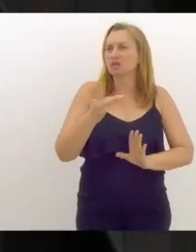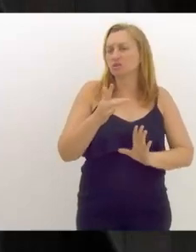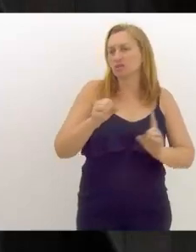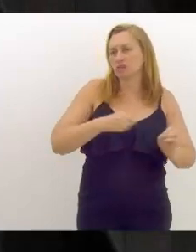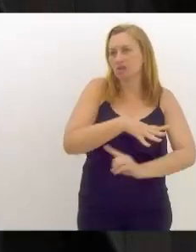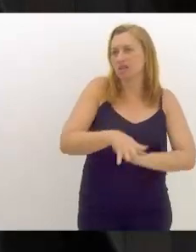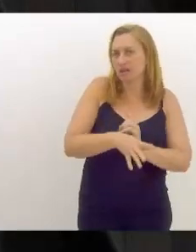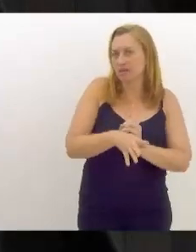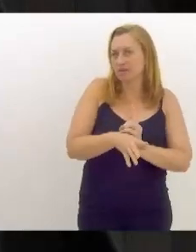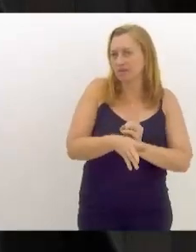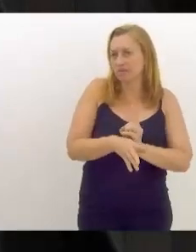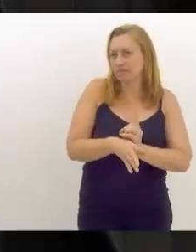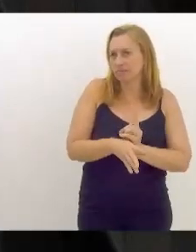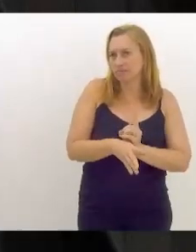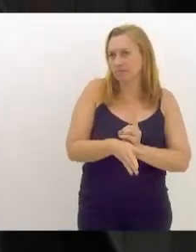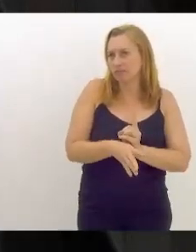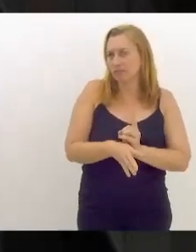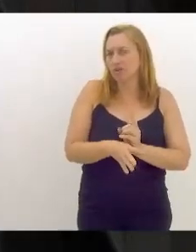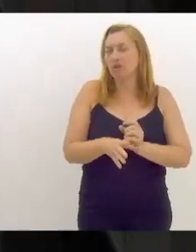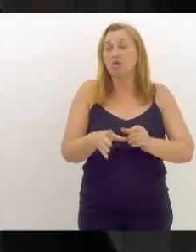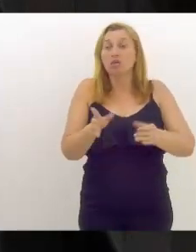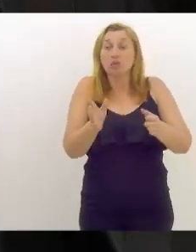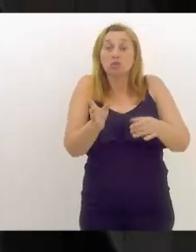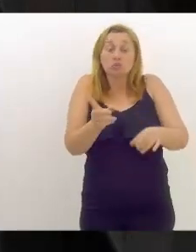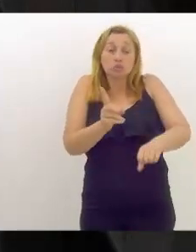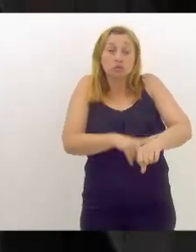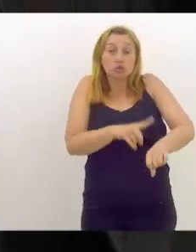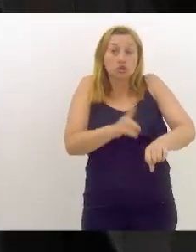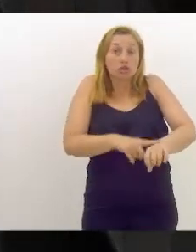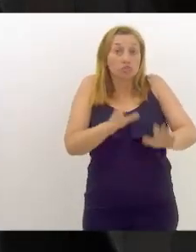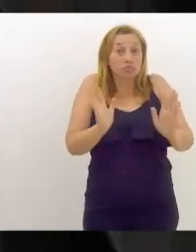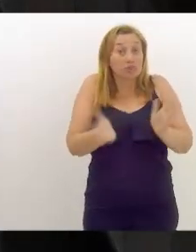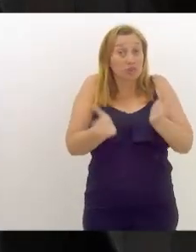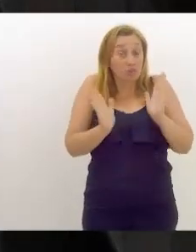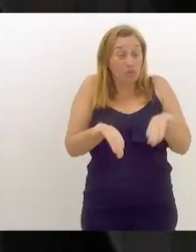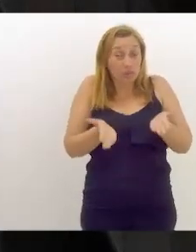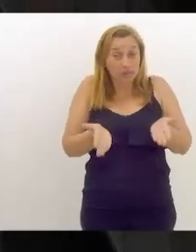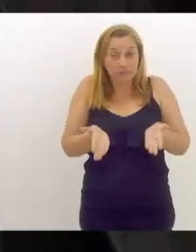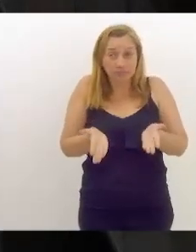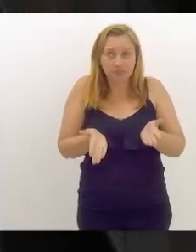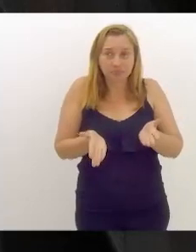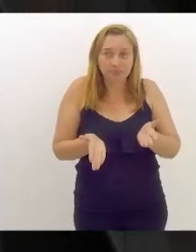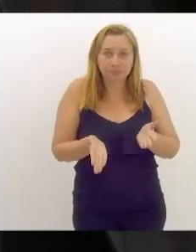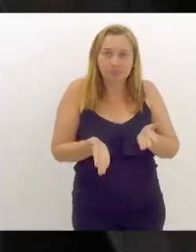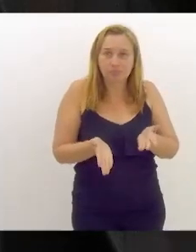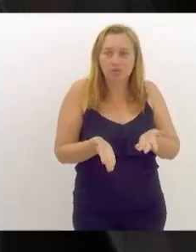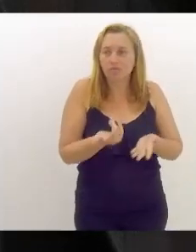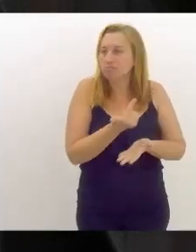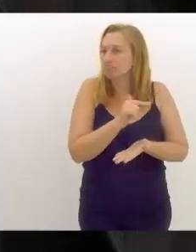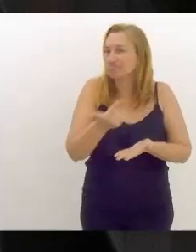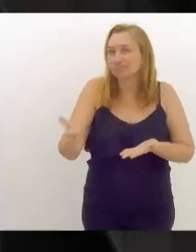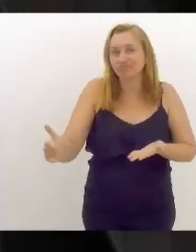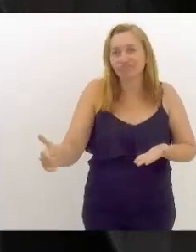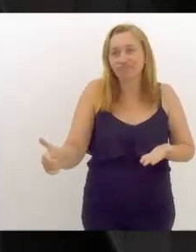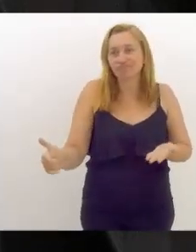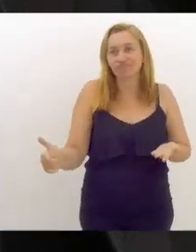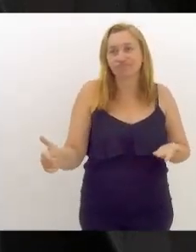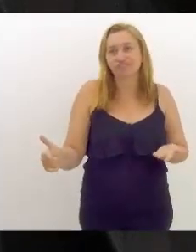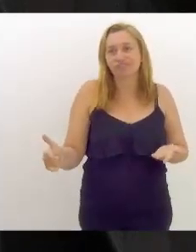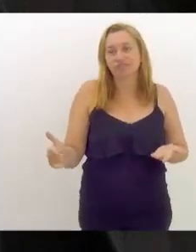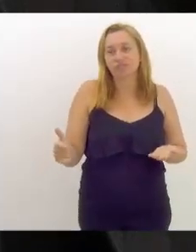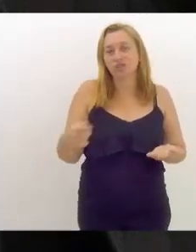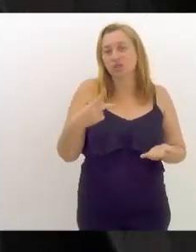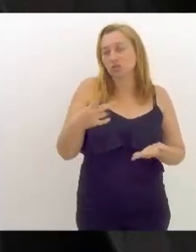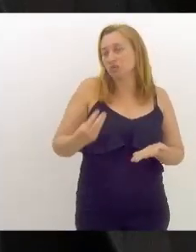você, nos tempos atuais, se você não tiver, a tua